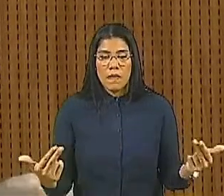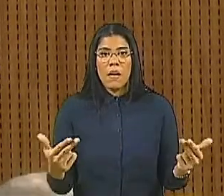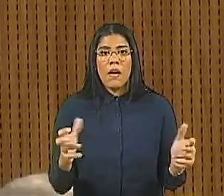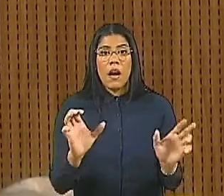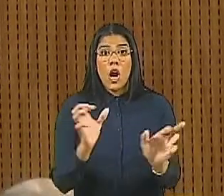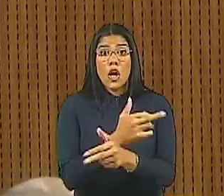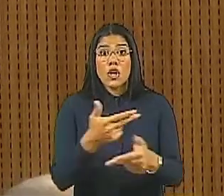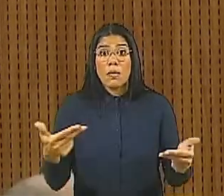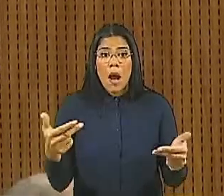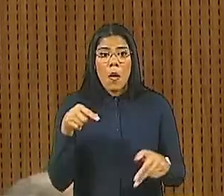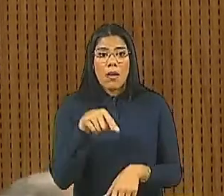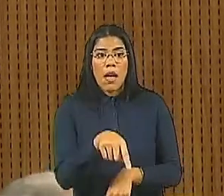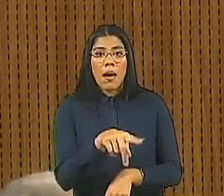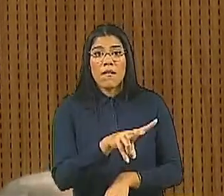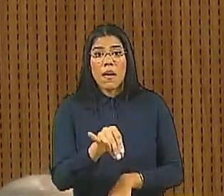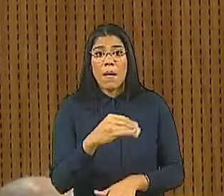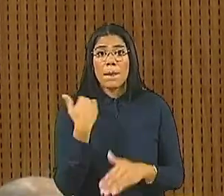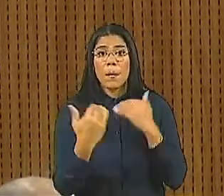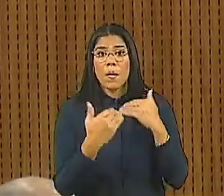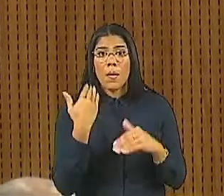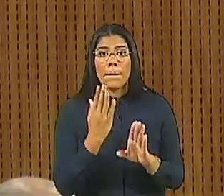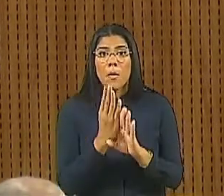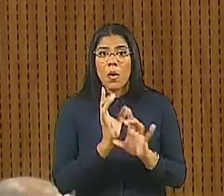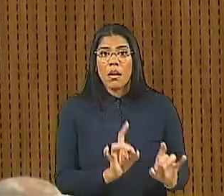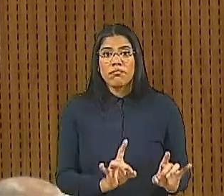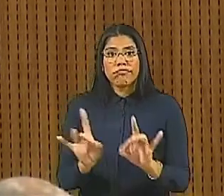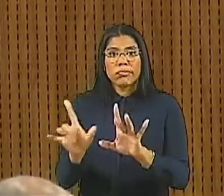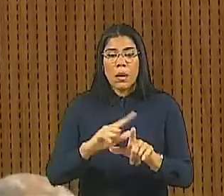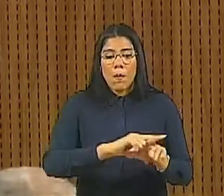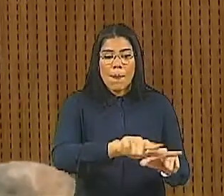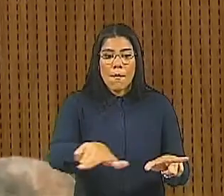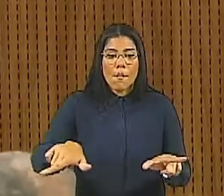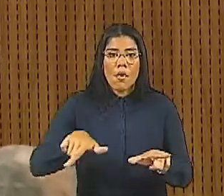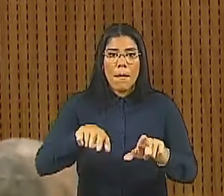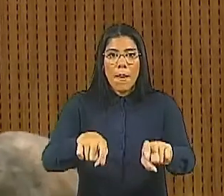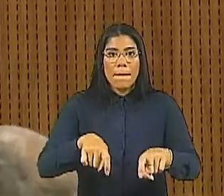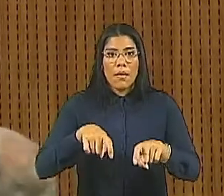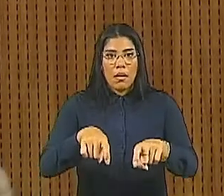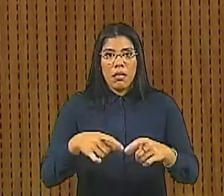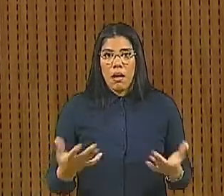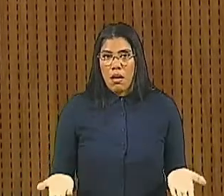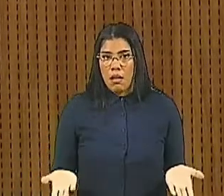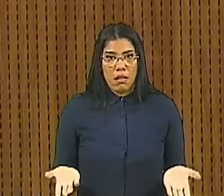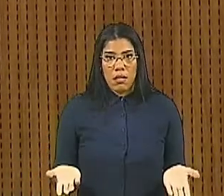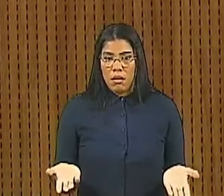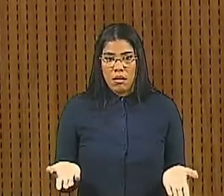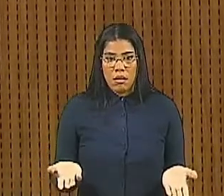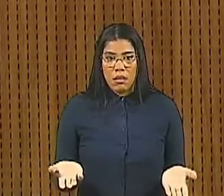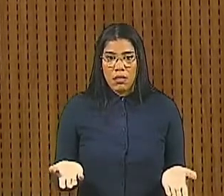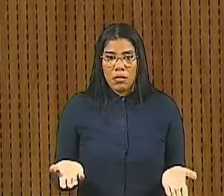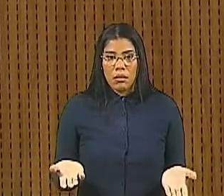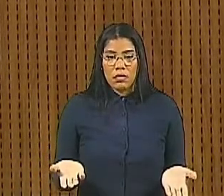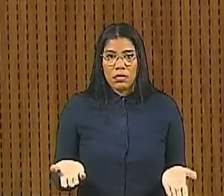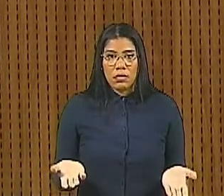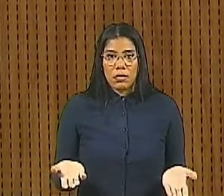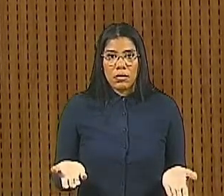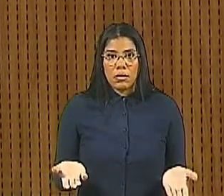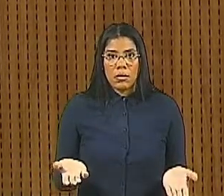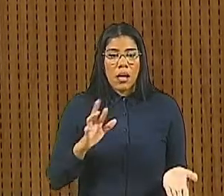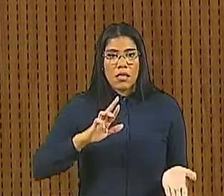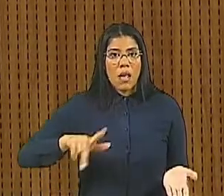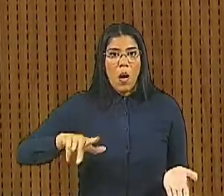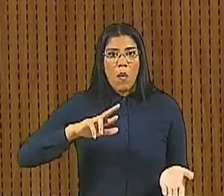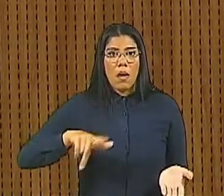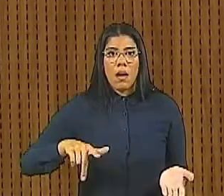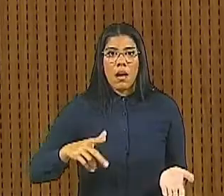fundamentais. A sabedoria não é desmatar para plantar commodities agrícolas para exportação.